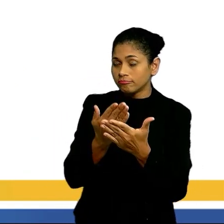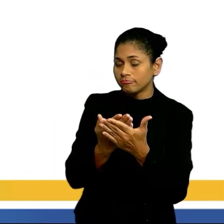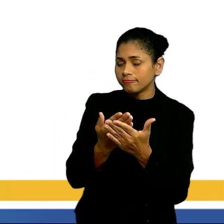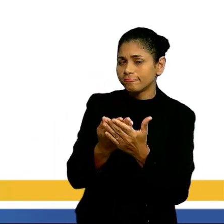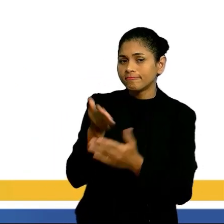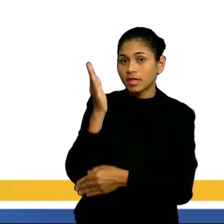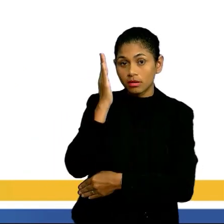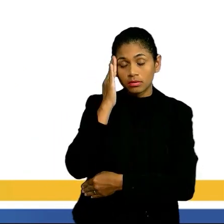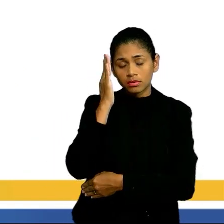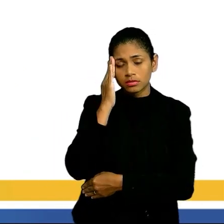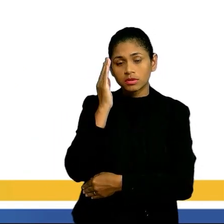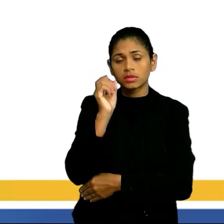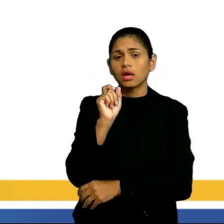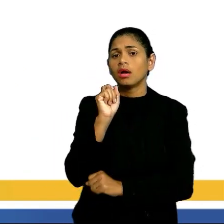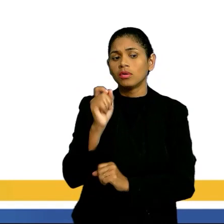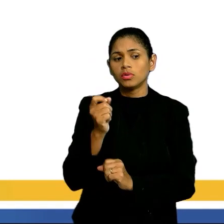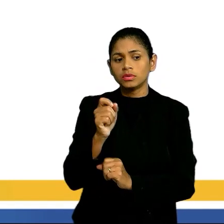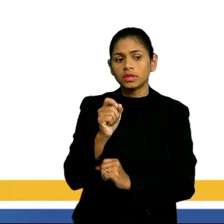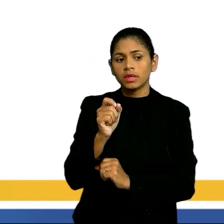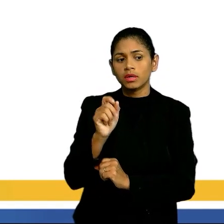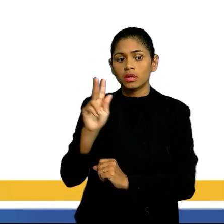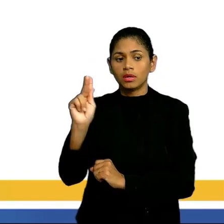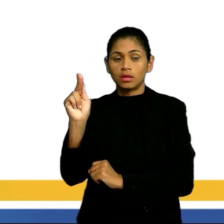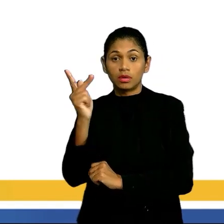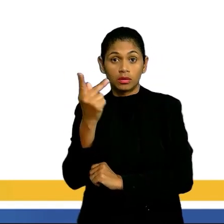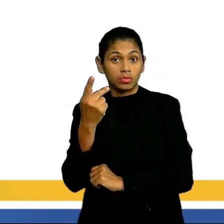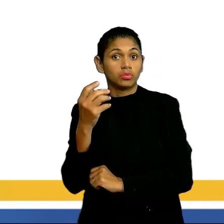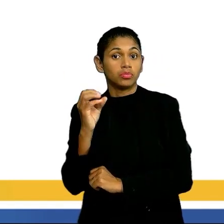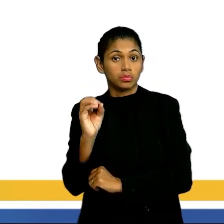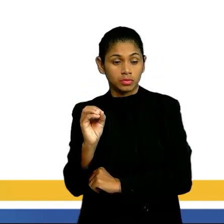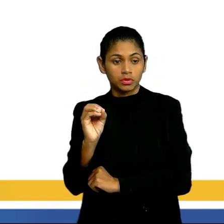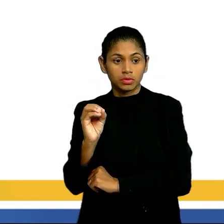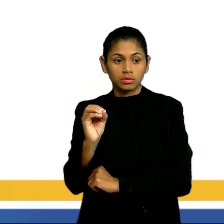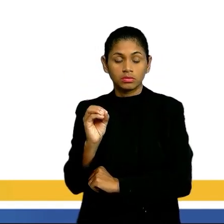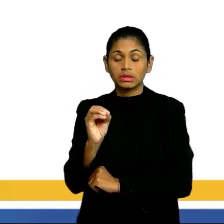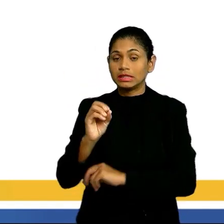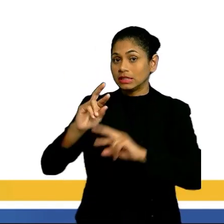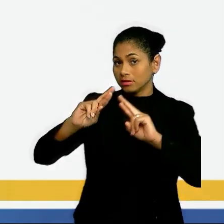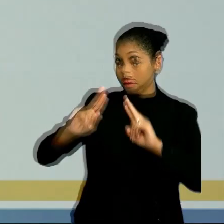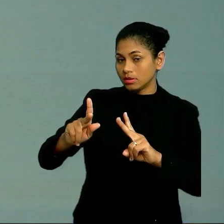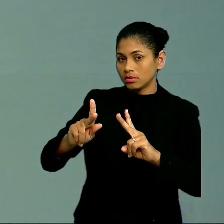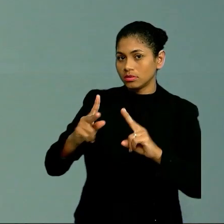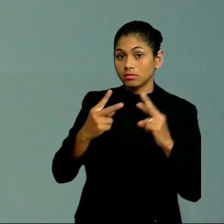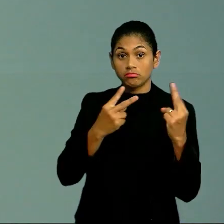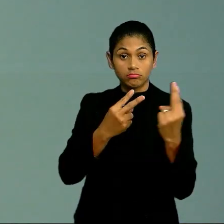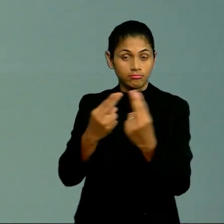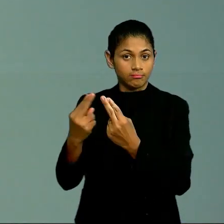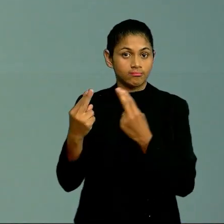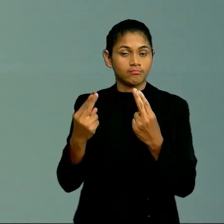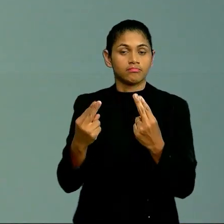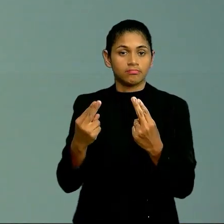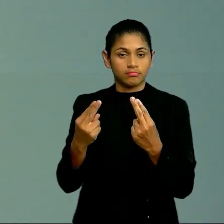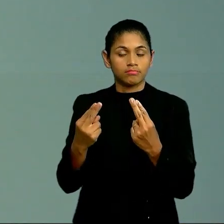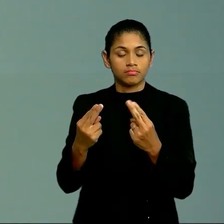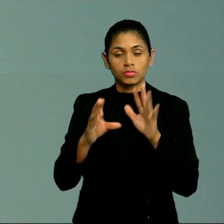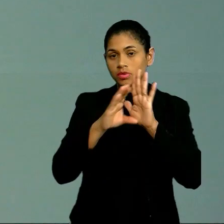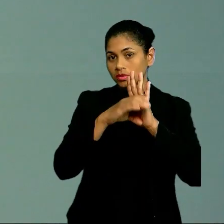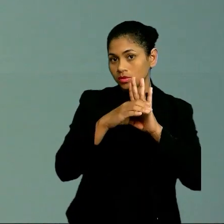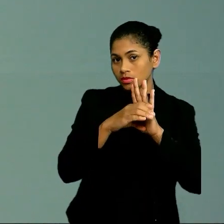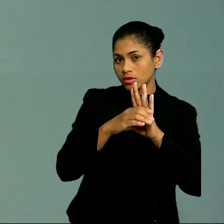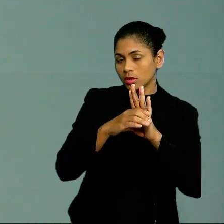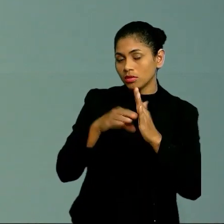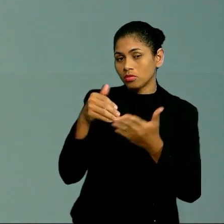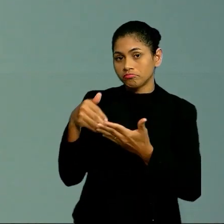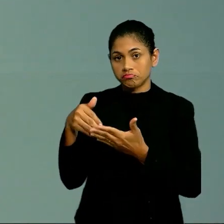divergente, pessoal, é o mesmo conceito. Então, a minha resposta correta é a convergente. Então, tanto pelo conceito como por